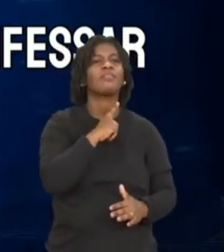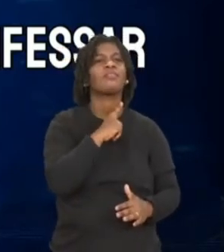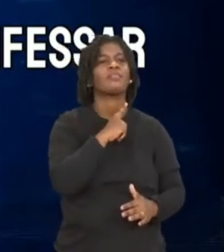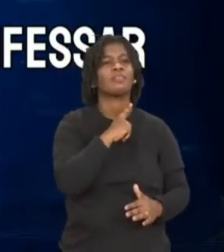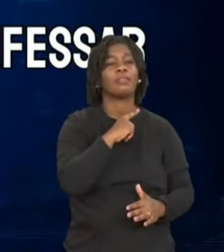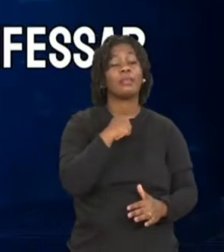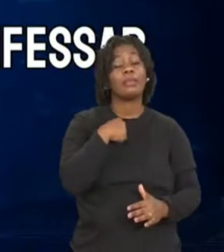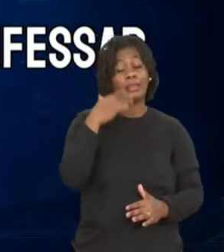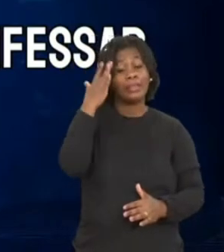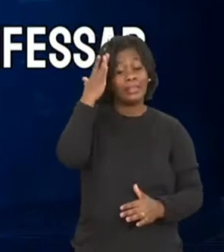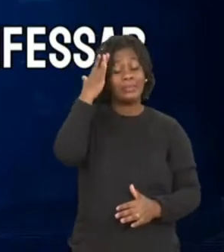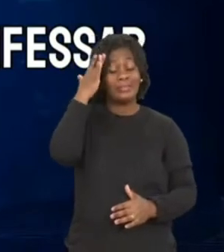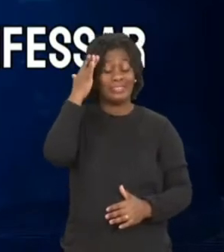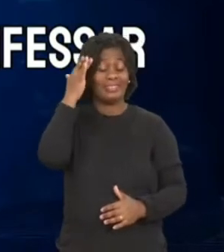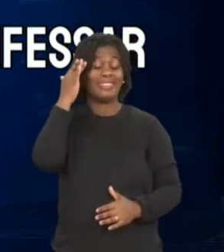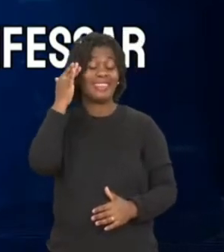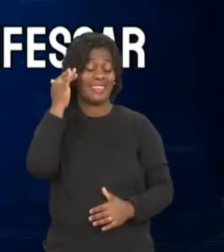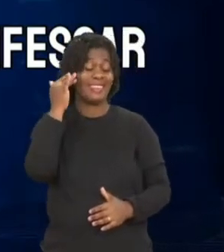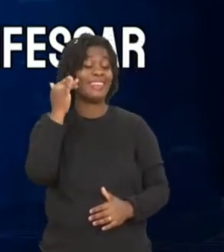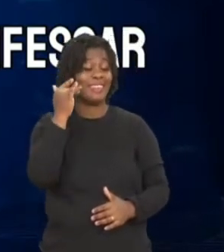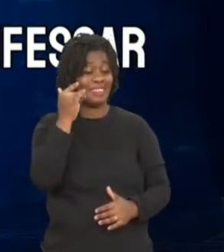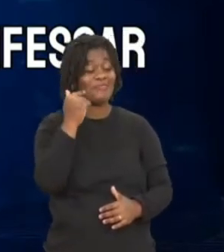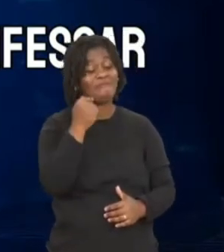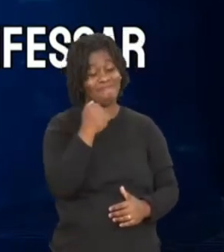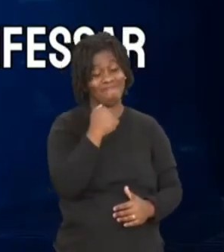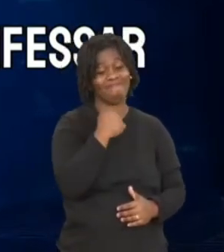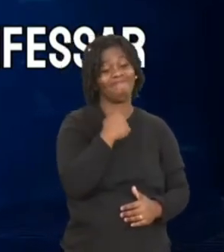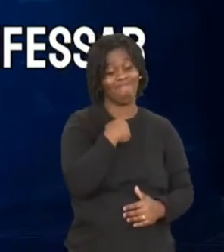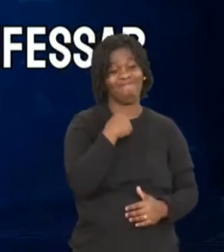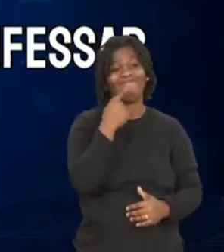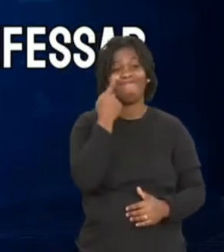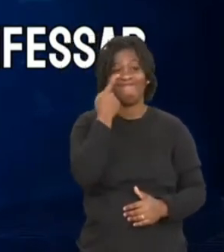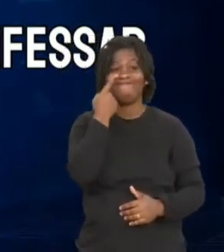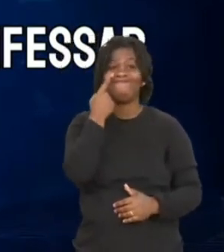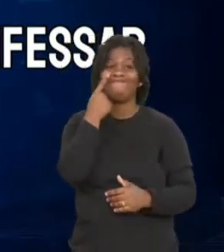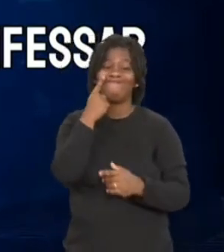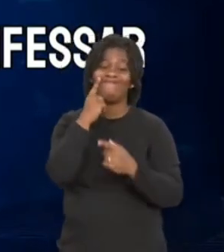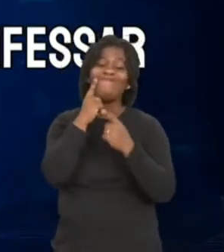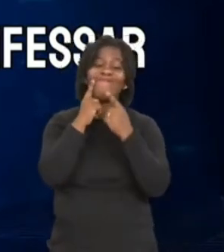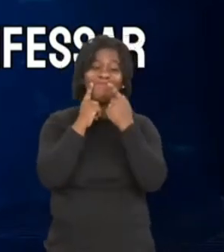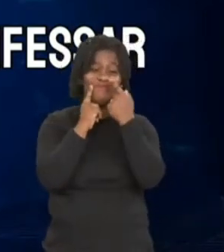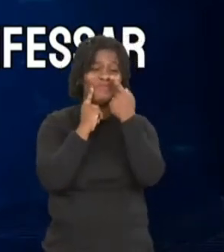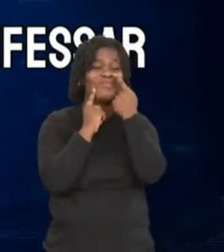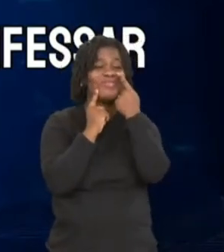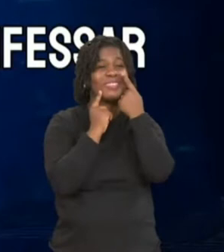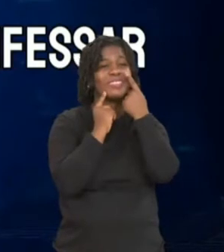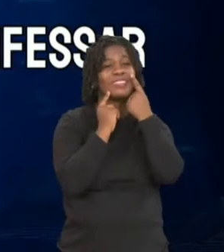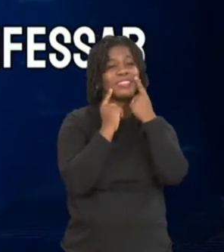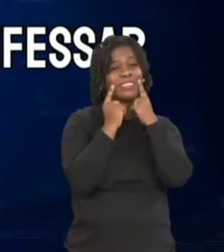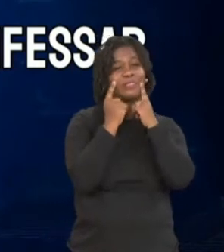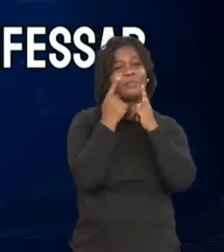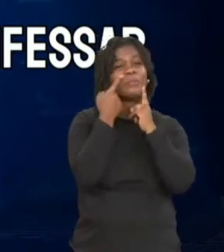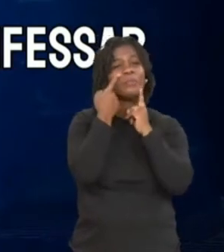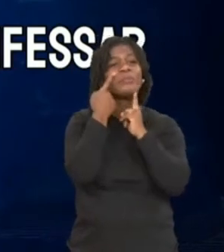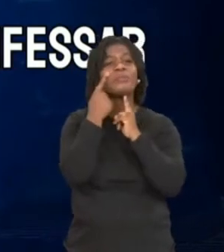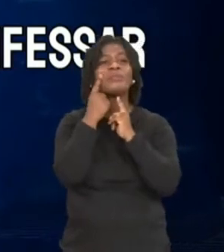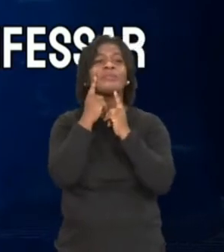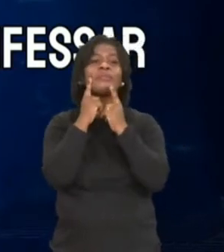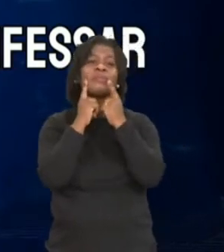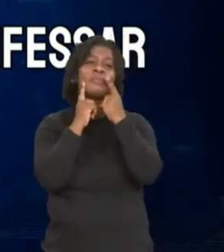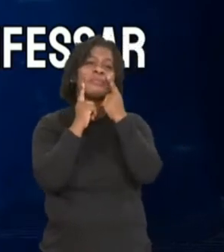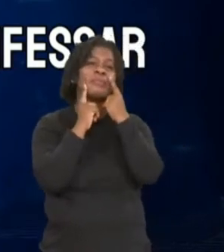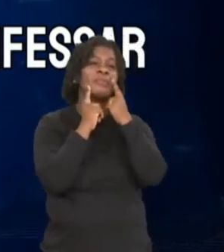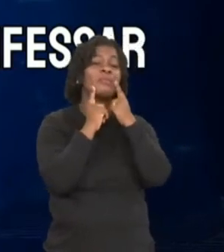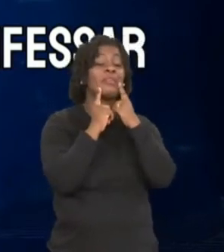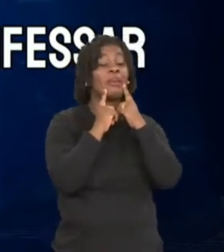vou chorar. Eu sei que vou chorar. Há